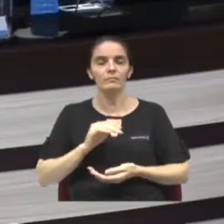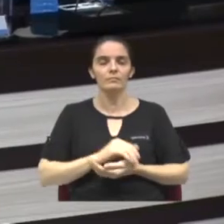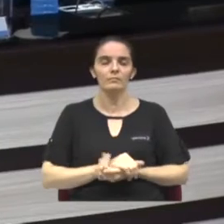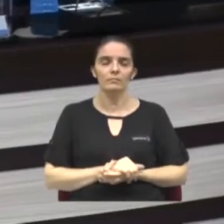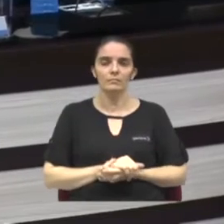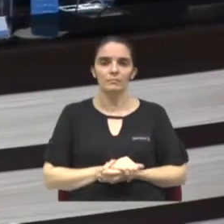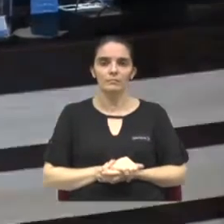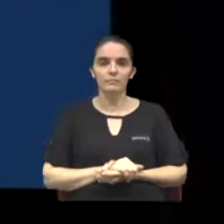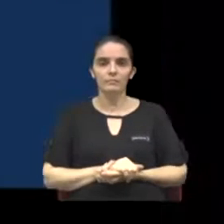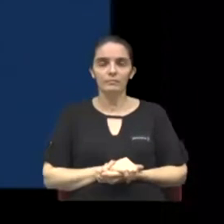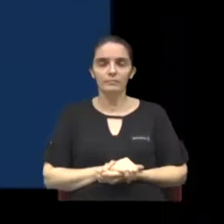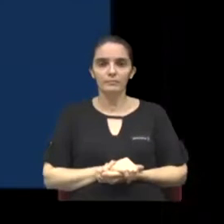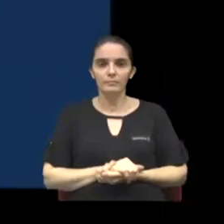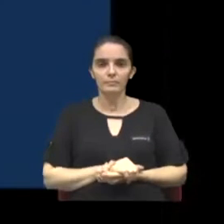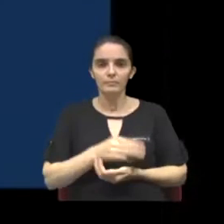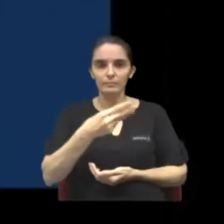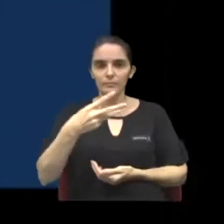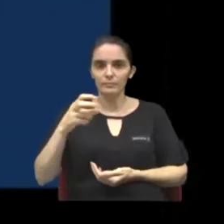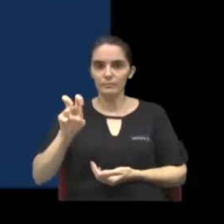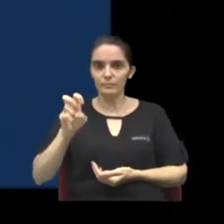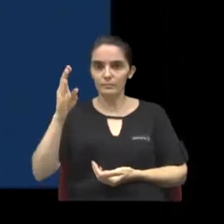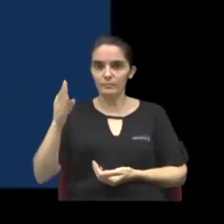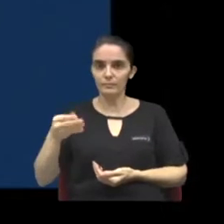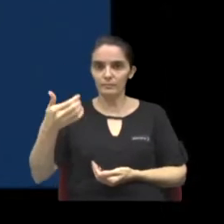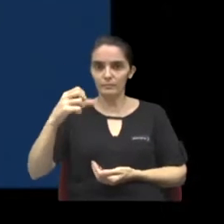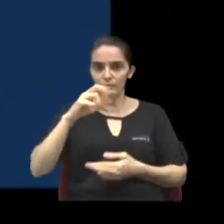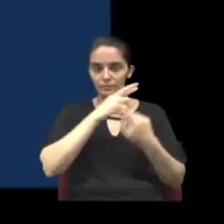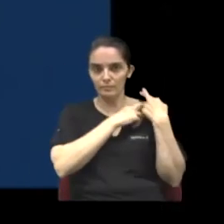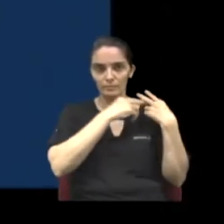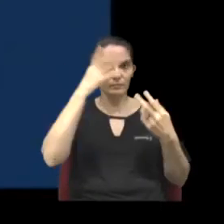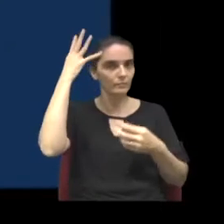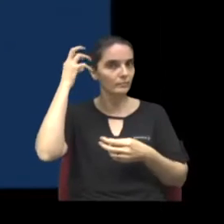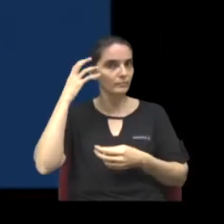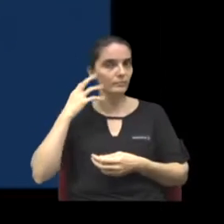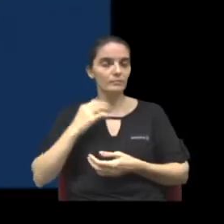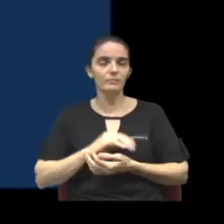aberto para a votação da moção 35/19 da vereadora Lubogo.